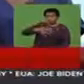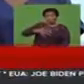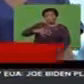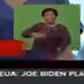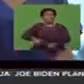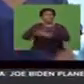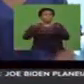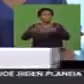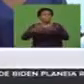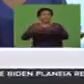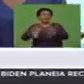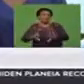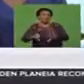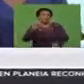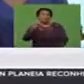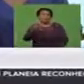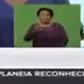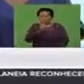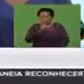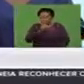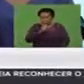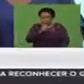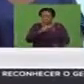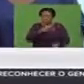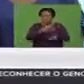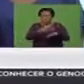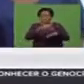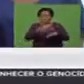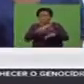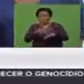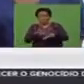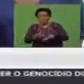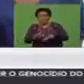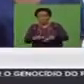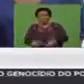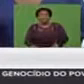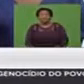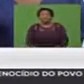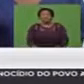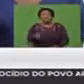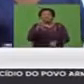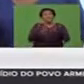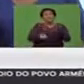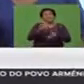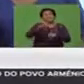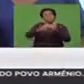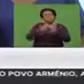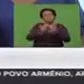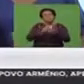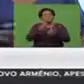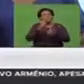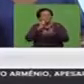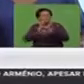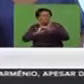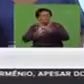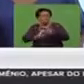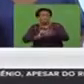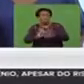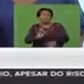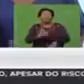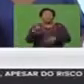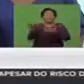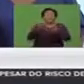causando problemas. Ele, quando tosse sangue, tem um pouco de dificuldade de respirar. Então, para não piorar o risco do paciente para o futuro,